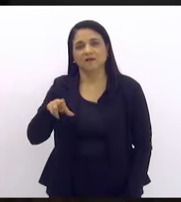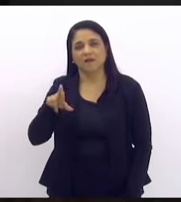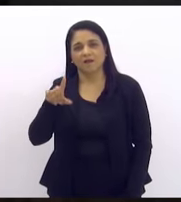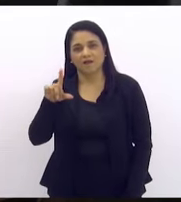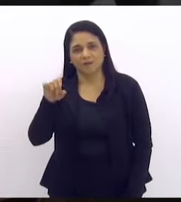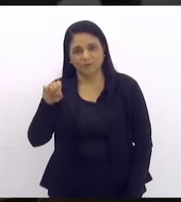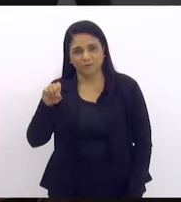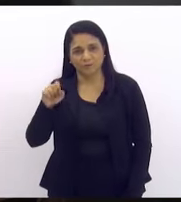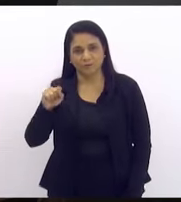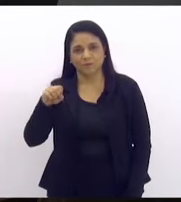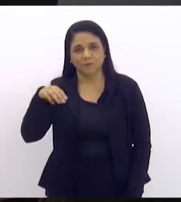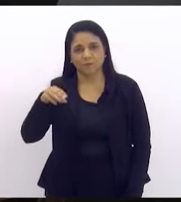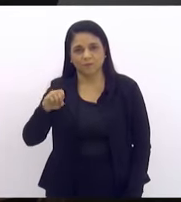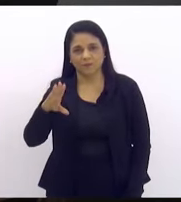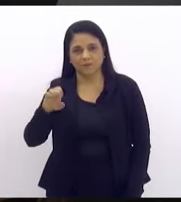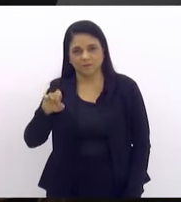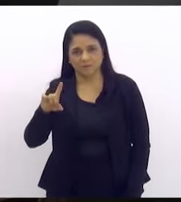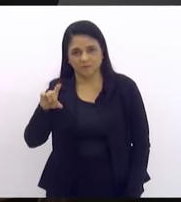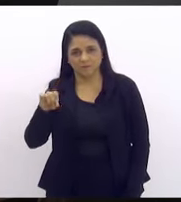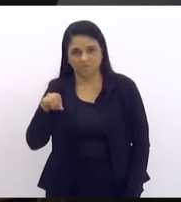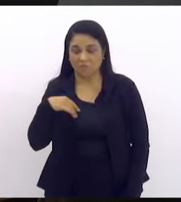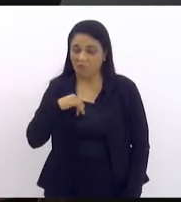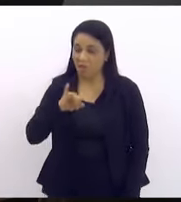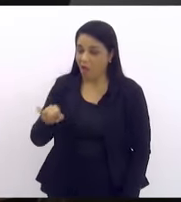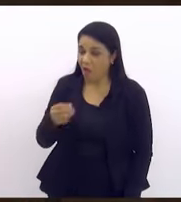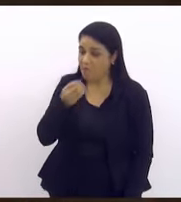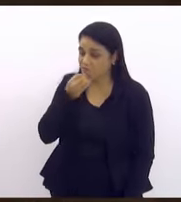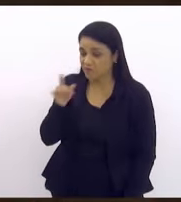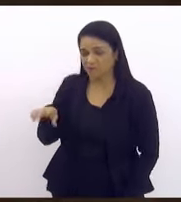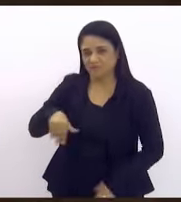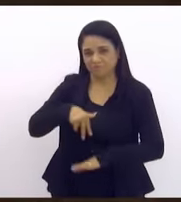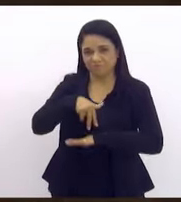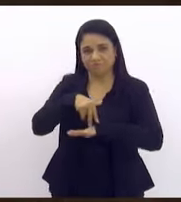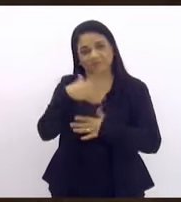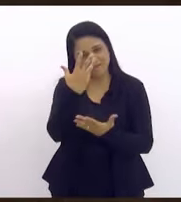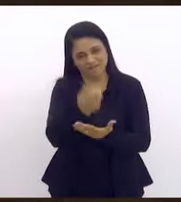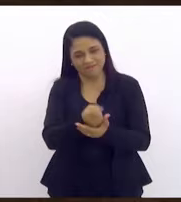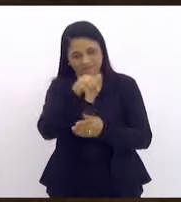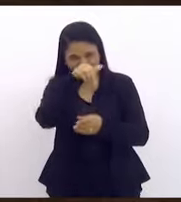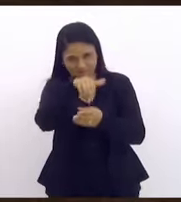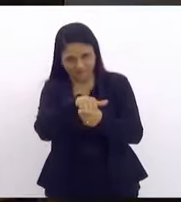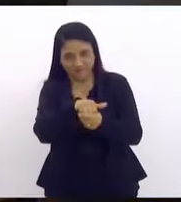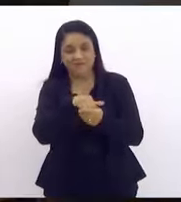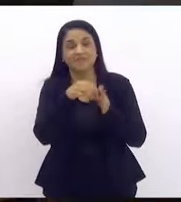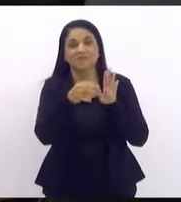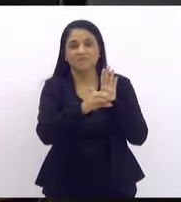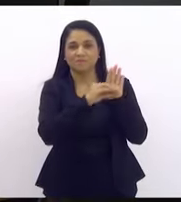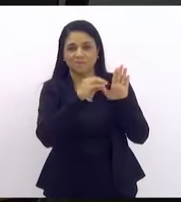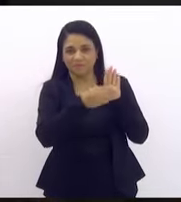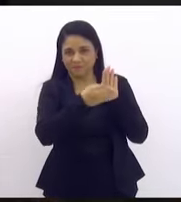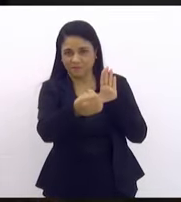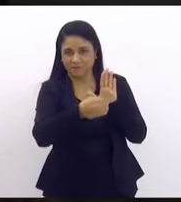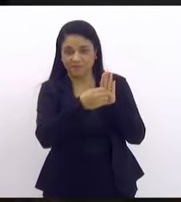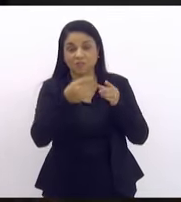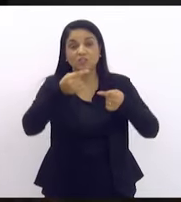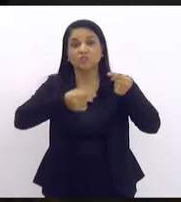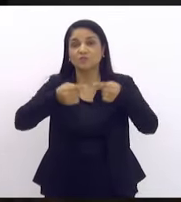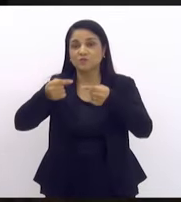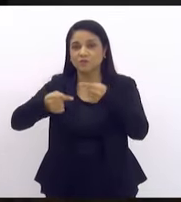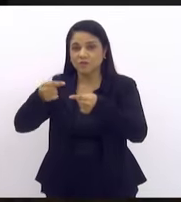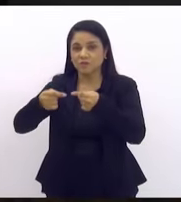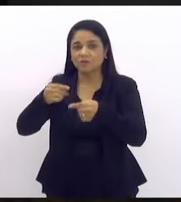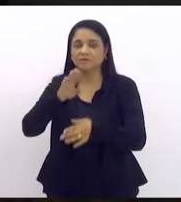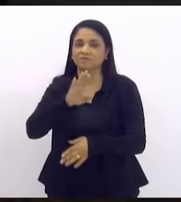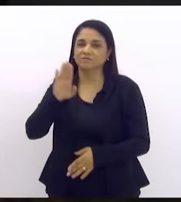também. Aproveitar o ensejo, que Vossa Excelência já está em pé. Favorável. Com os pareceres emitidos em discussão. Vai